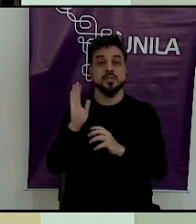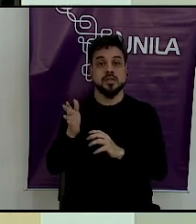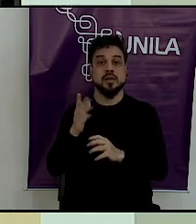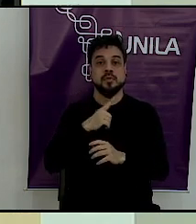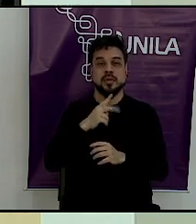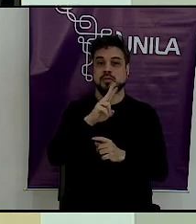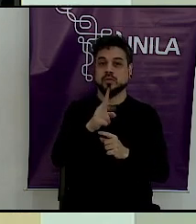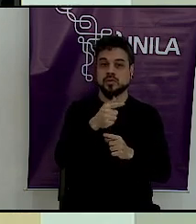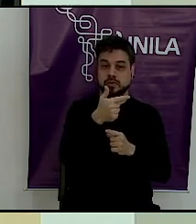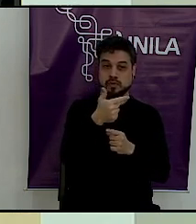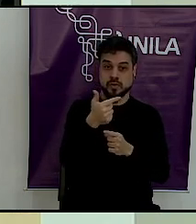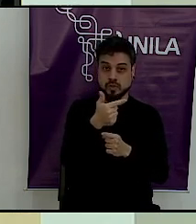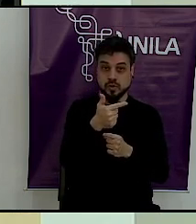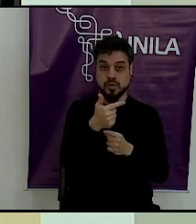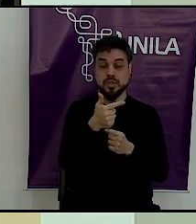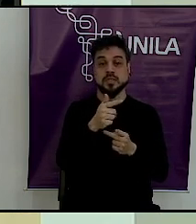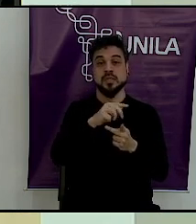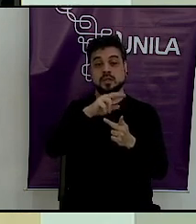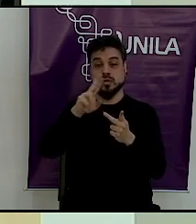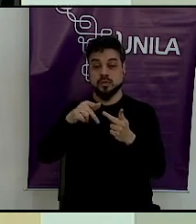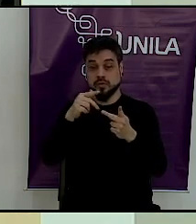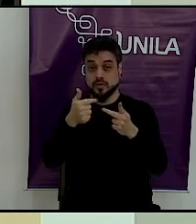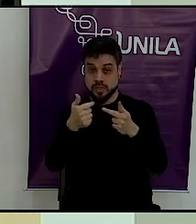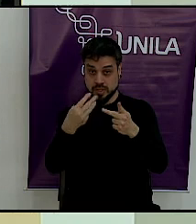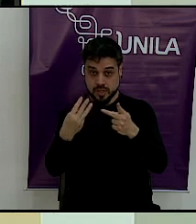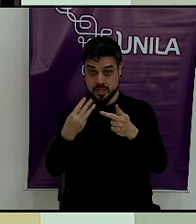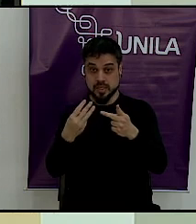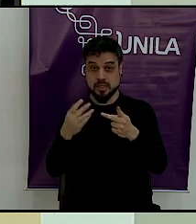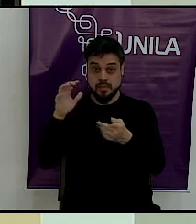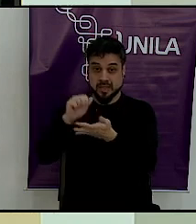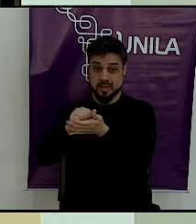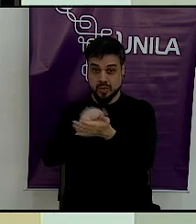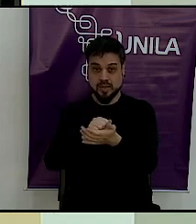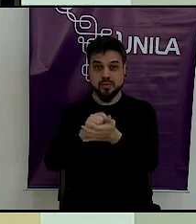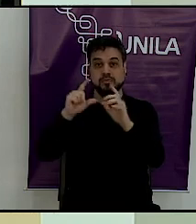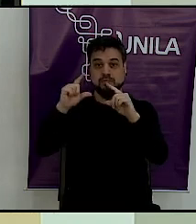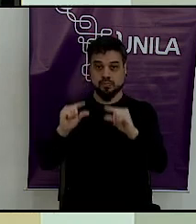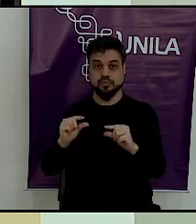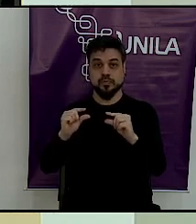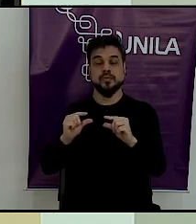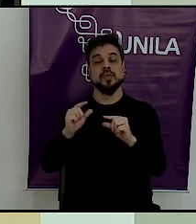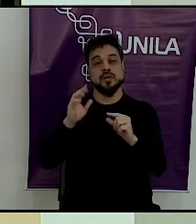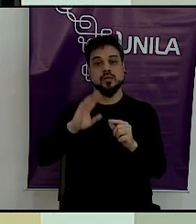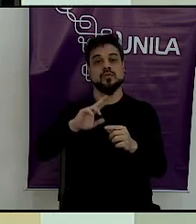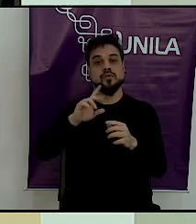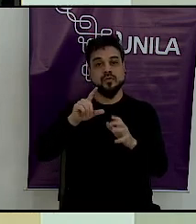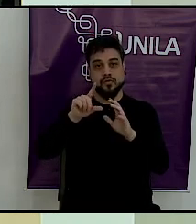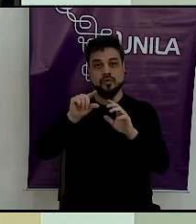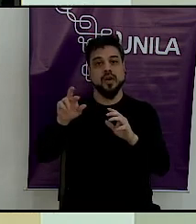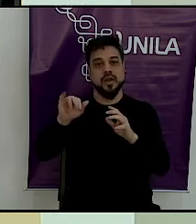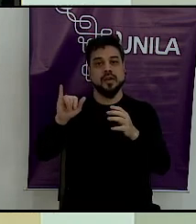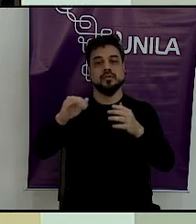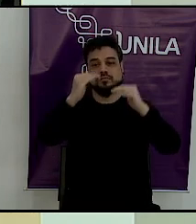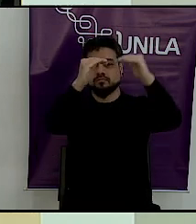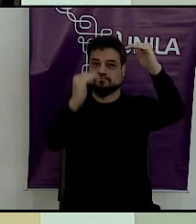22 para 23 caiu, então a gente espera uma nova queda do aluno equivalente da UNILA para 2023 também.